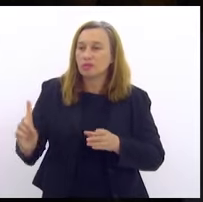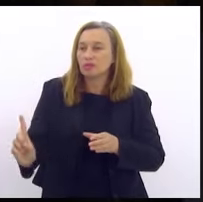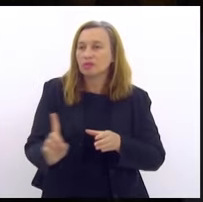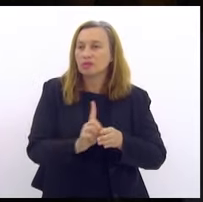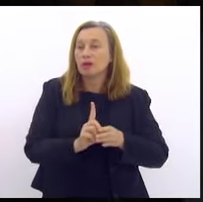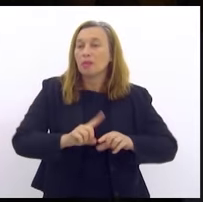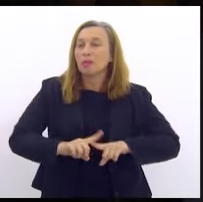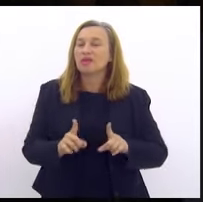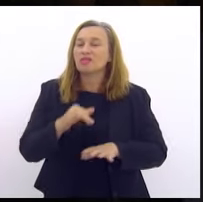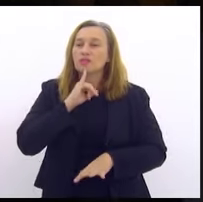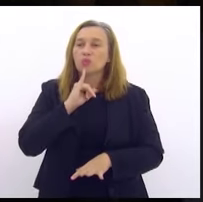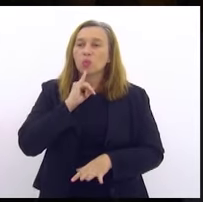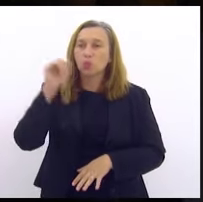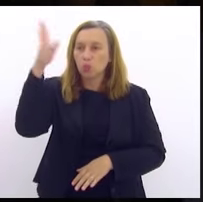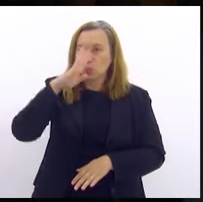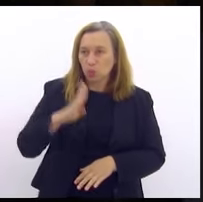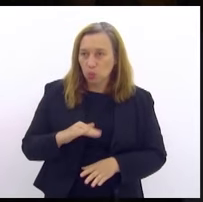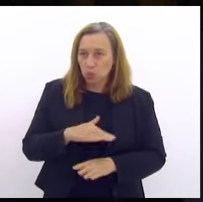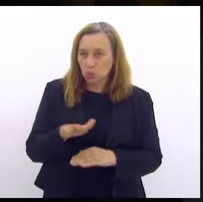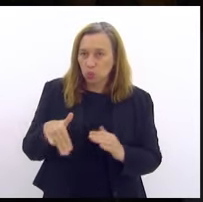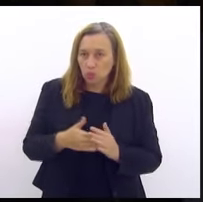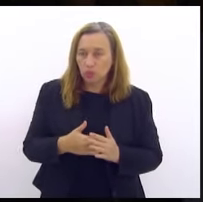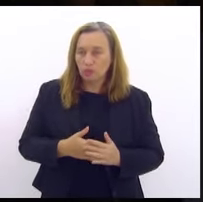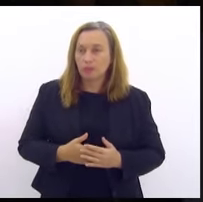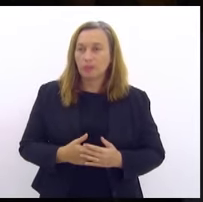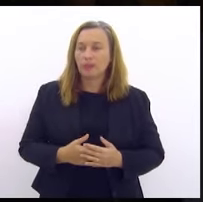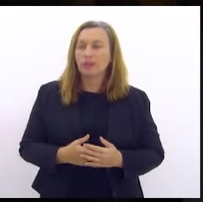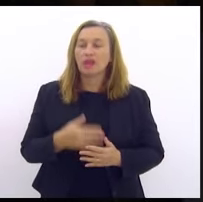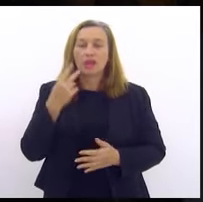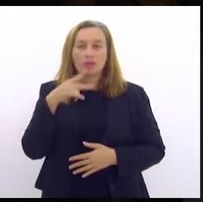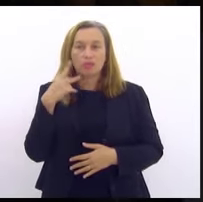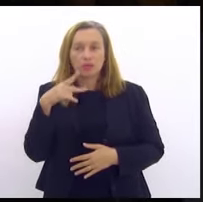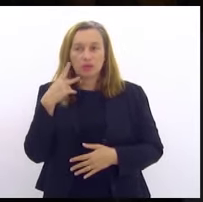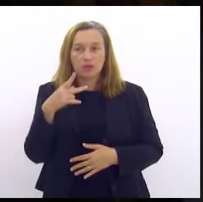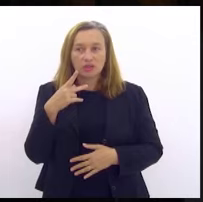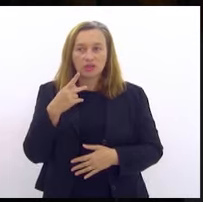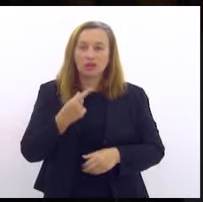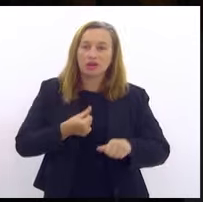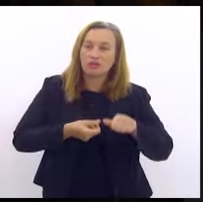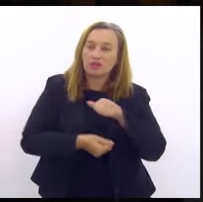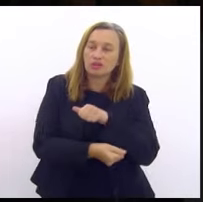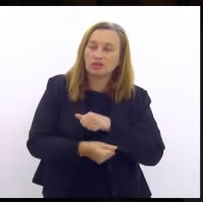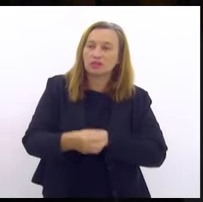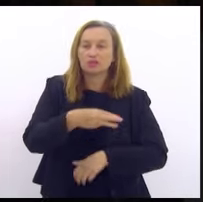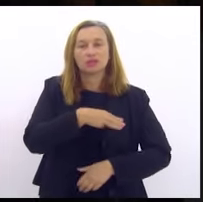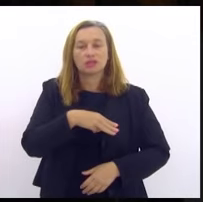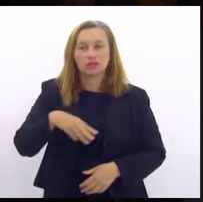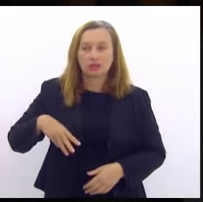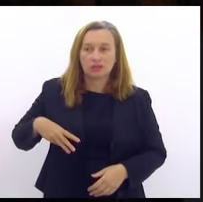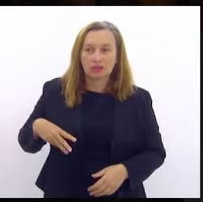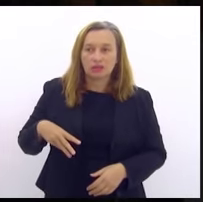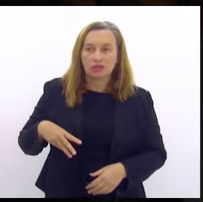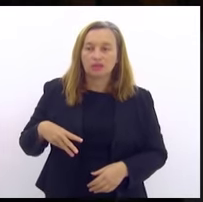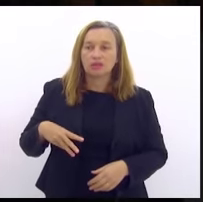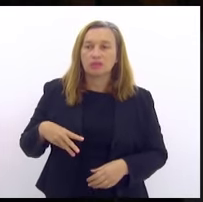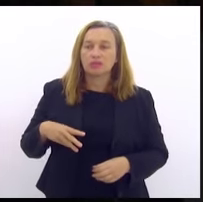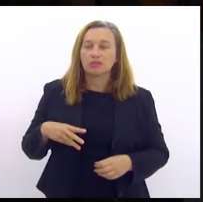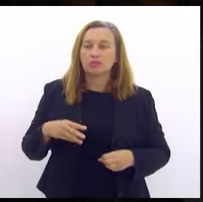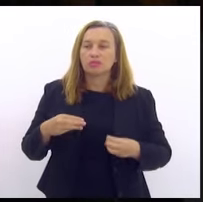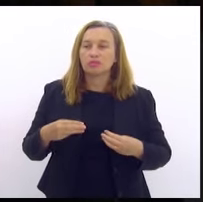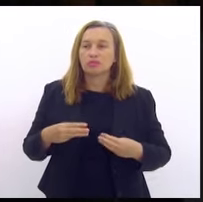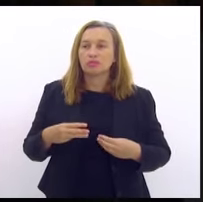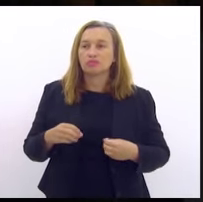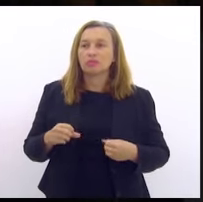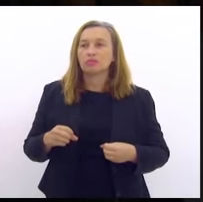que, infelizmente, no Brasil inteiro, essa política é financiada pelo Ministério da Saúde, os municípios são